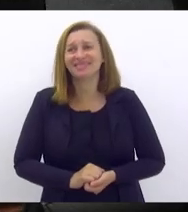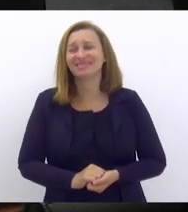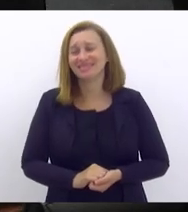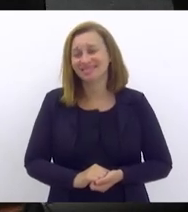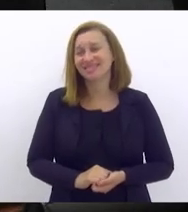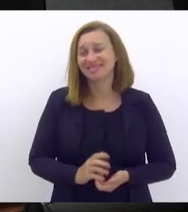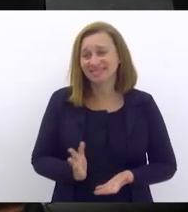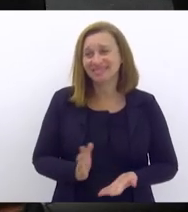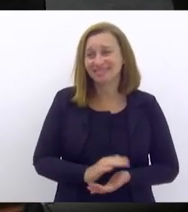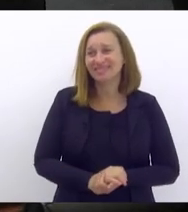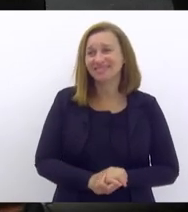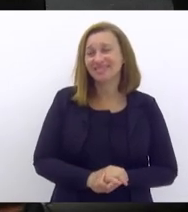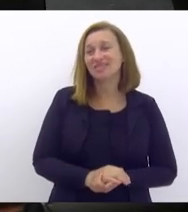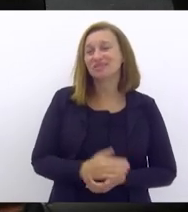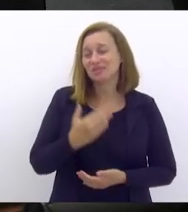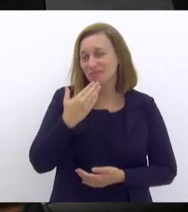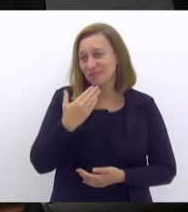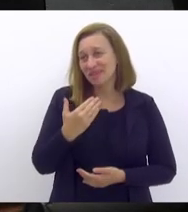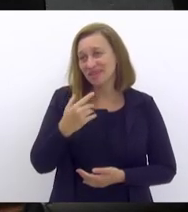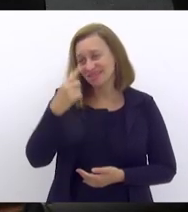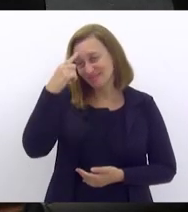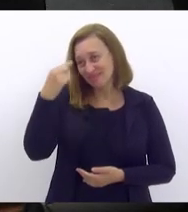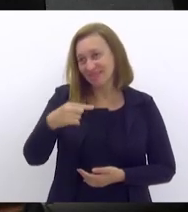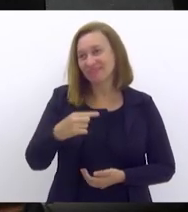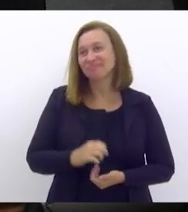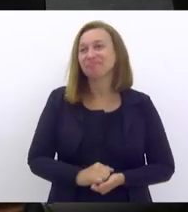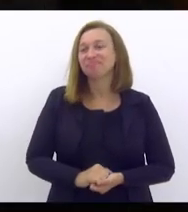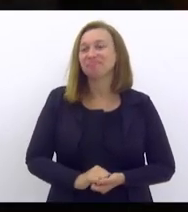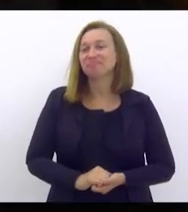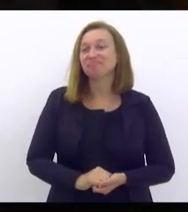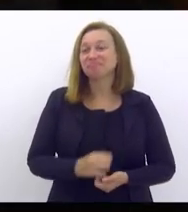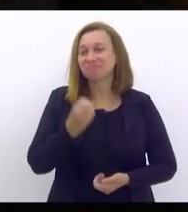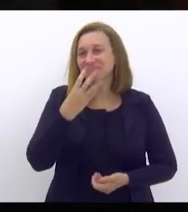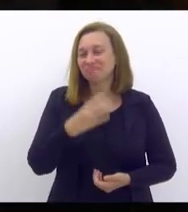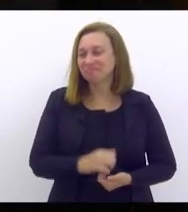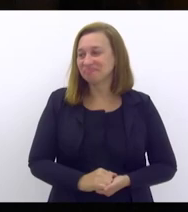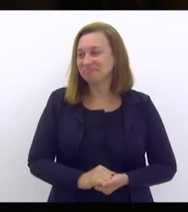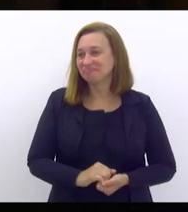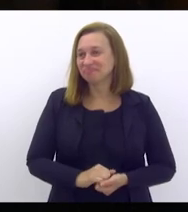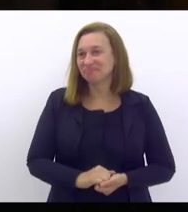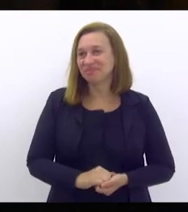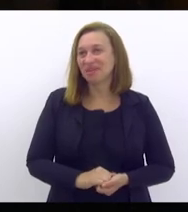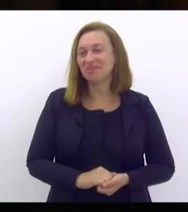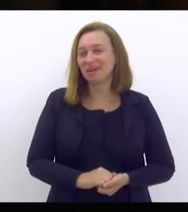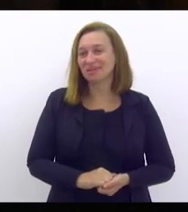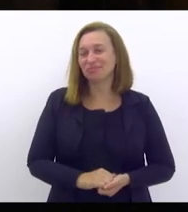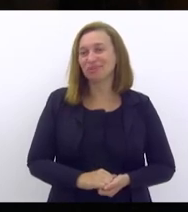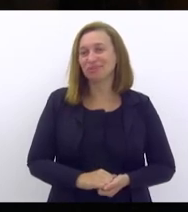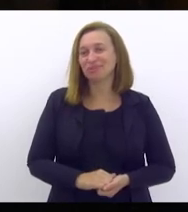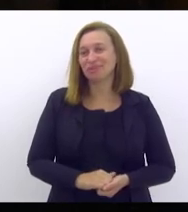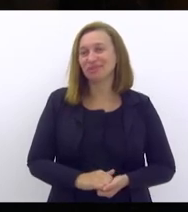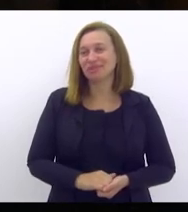Vou só fechar. O senhor não pede, o senhor manda, doutor Luiz Paulo. 3 minutos. Bom, mas aí,